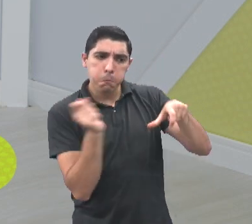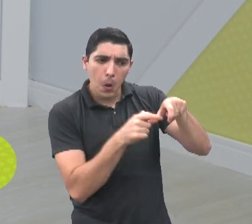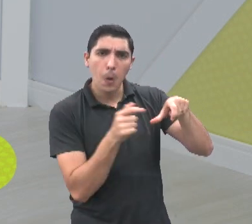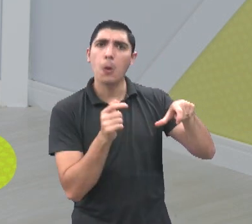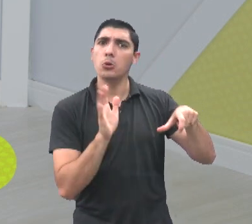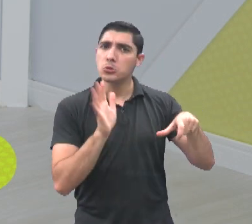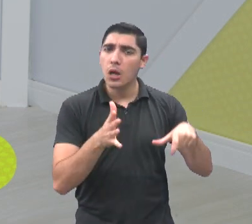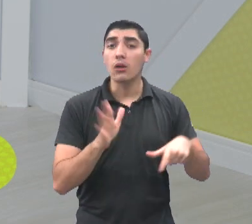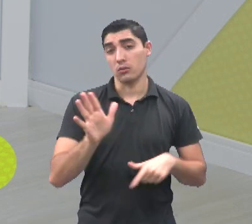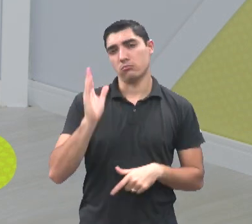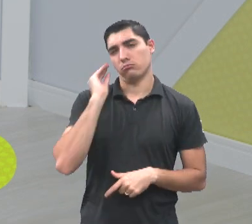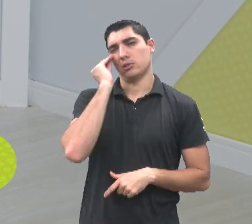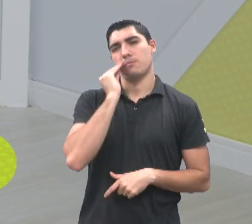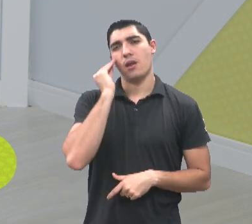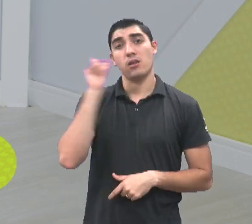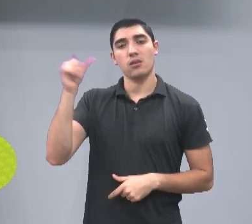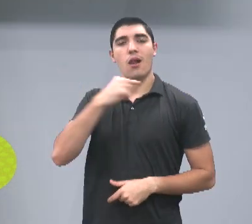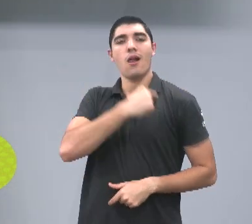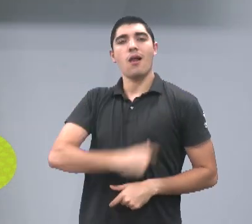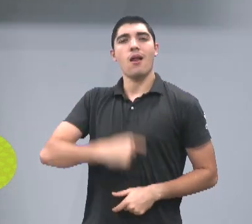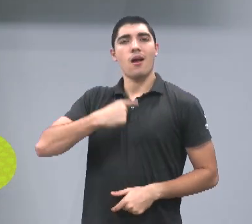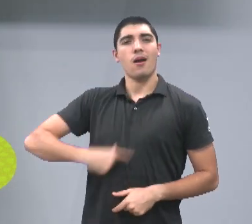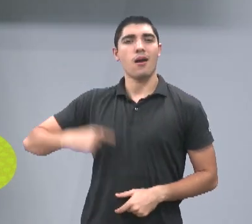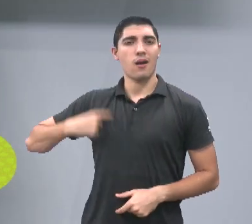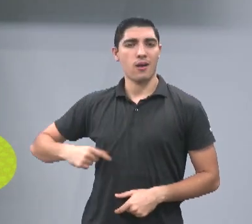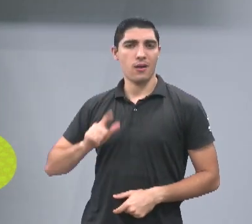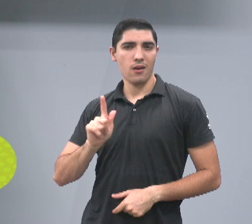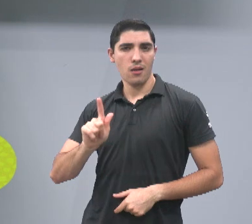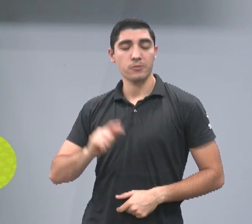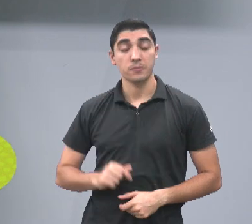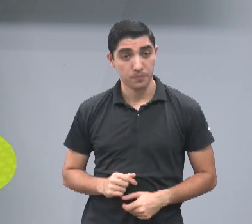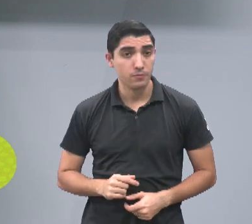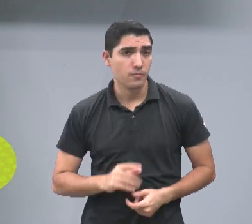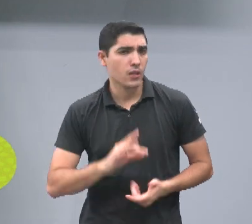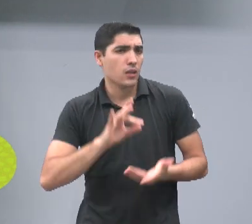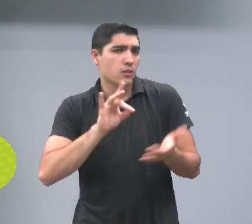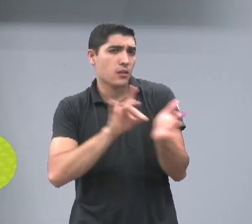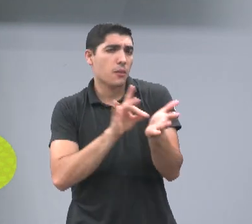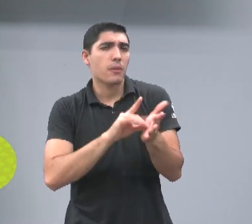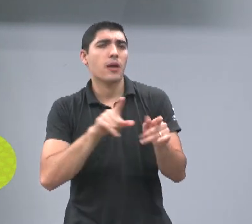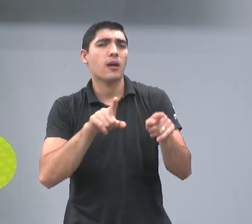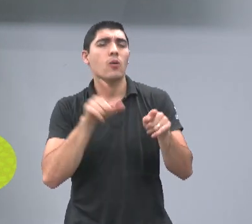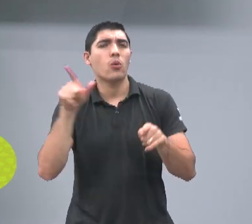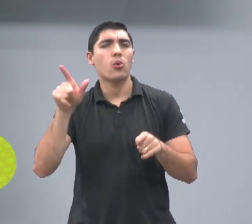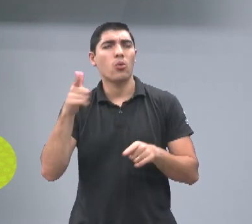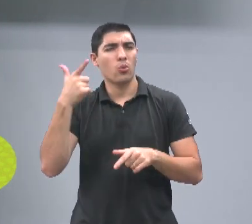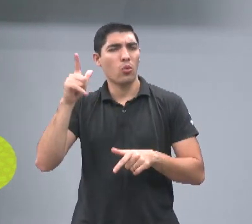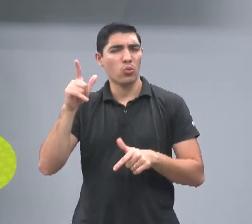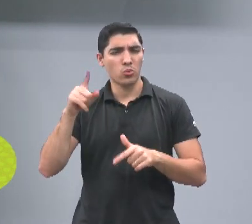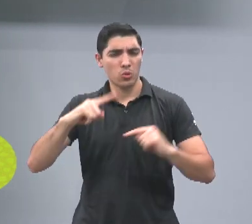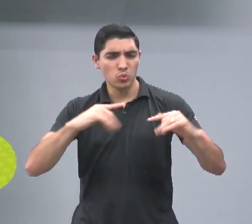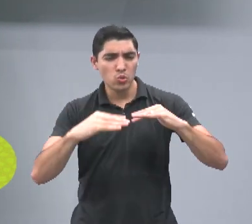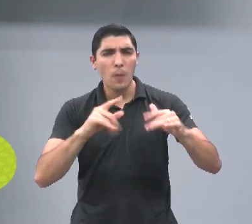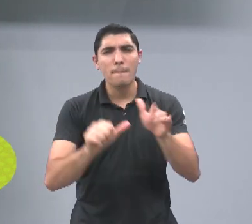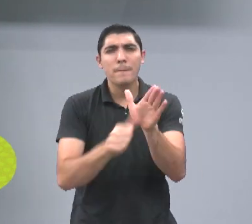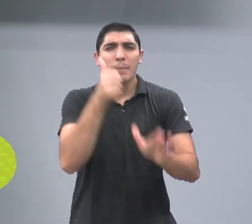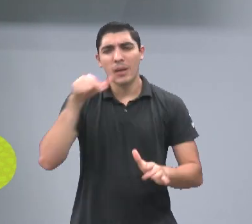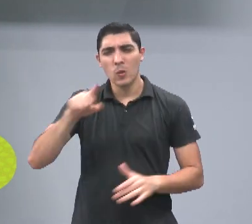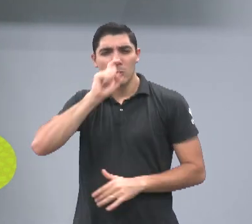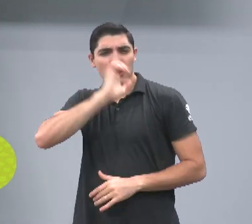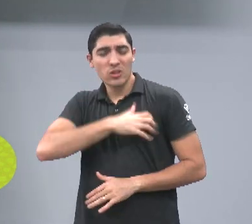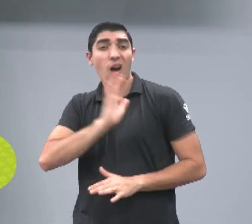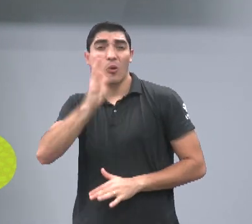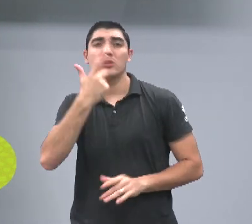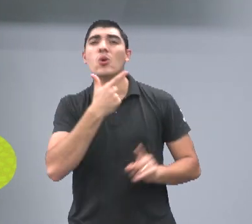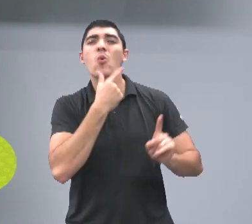elenco profissional do Grêmio. E para compor o elenco também, né, o São José teve um problema logo na estreia, que um zagueiro machucou, enfim, problemas de contusão também